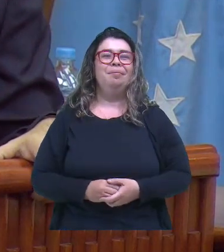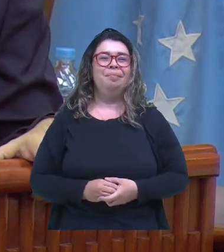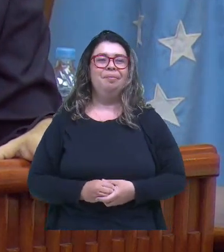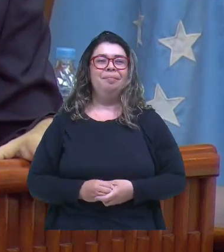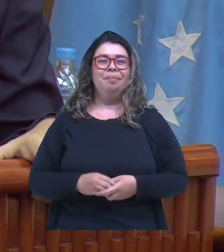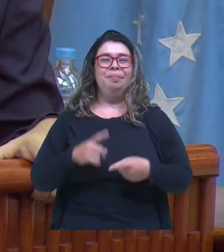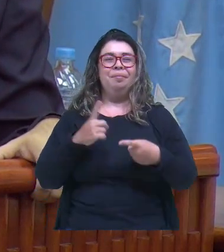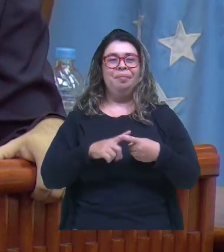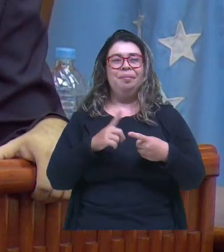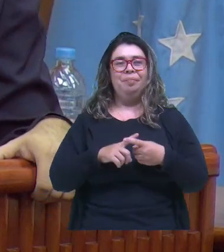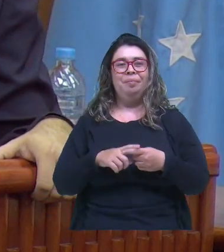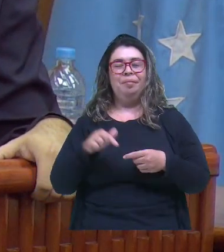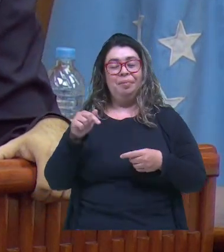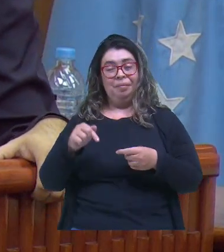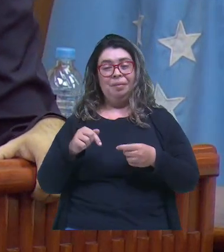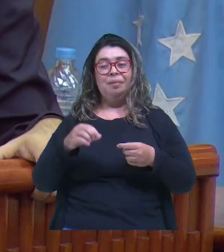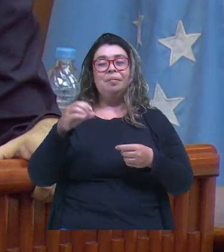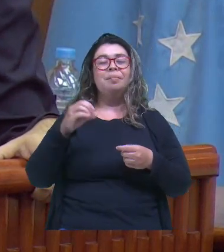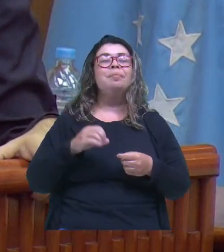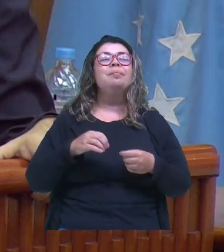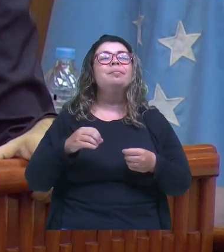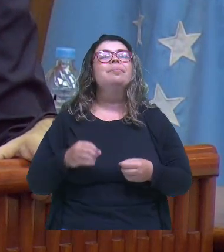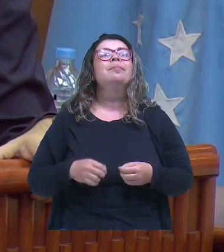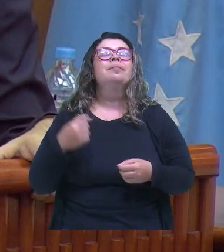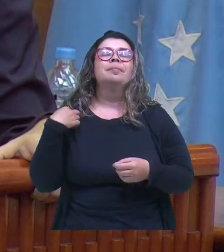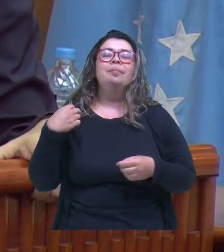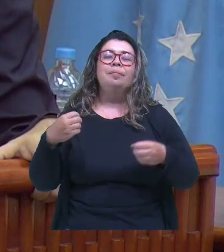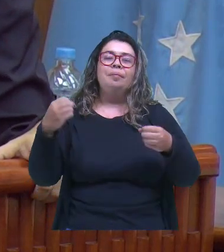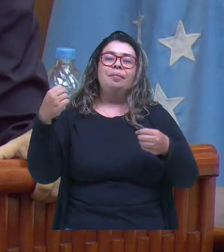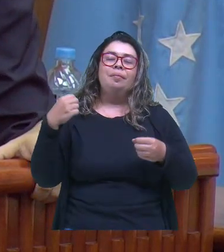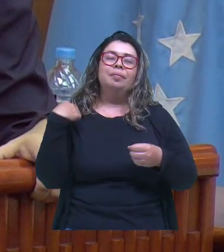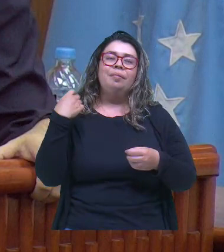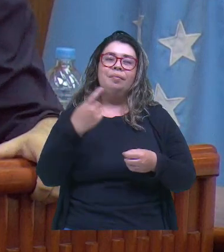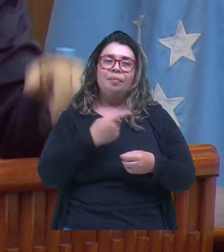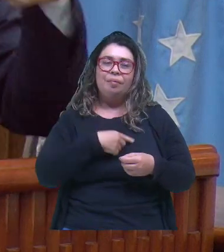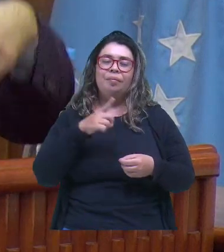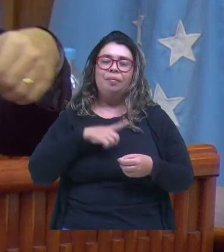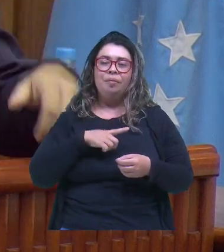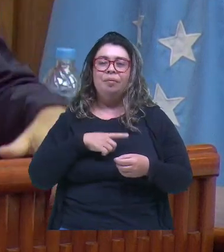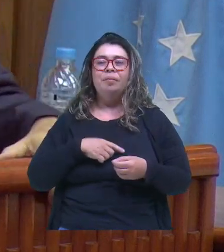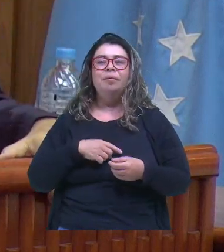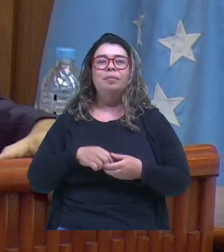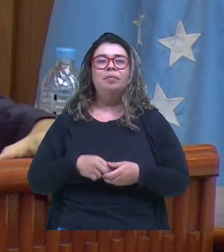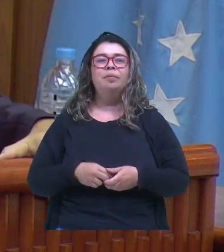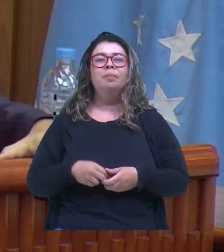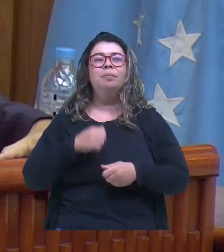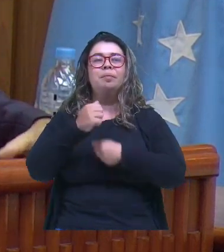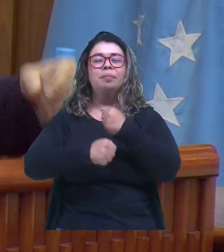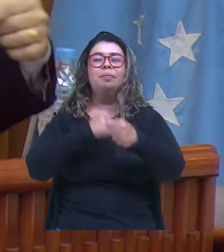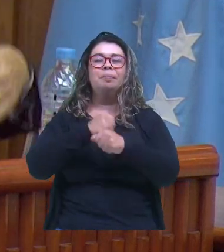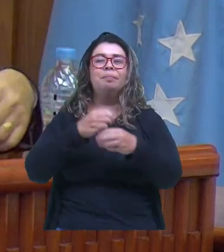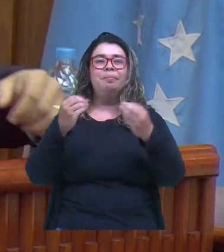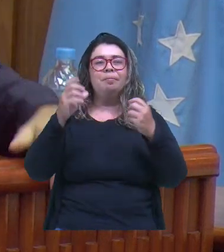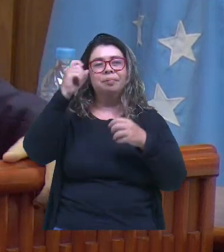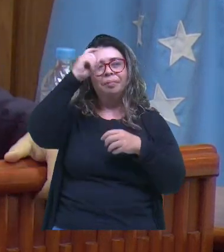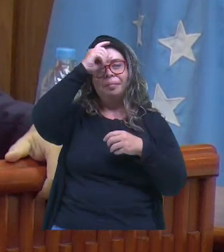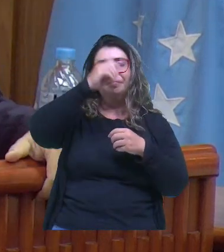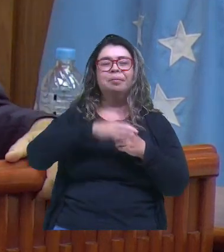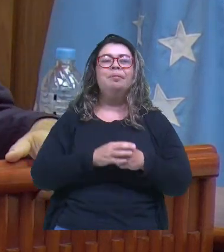porque a competência ela é compartilhada. E nós compartilhamos um ano muito difícil, com perdas internas na casa, né, com